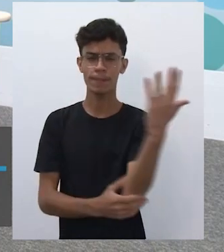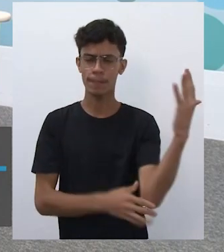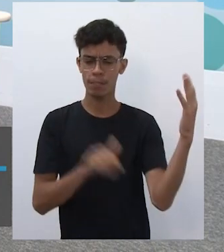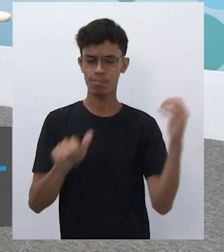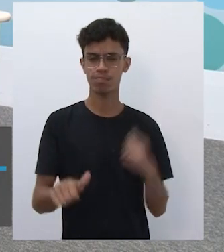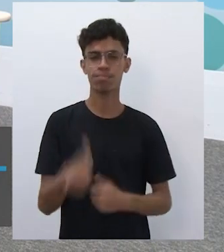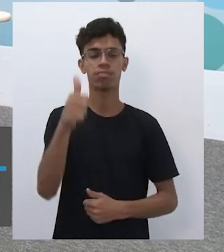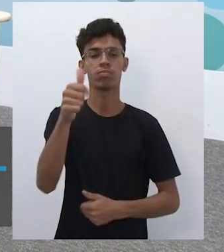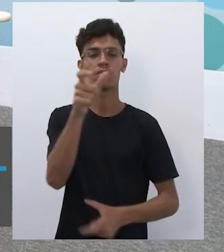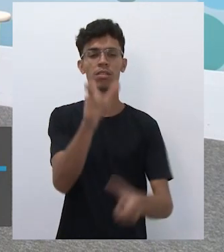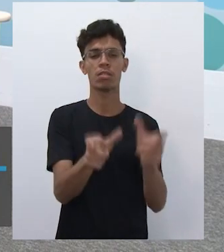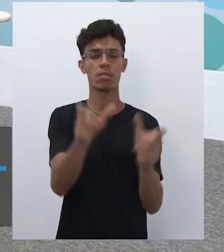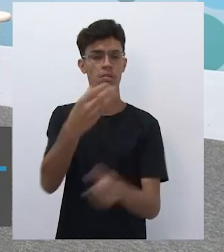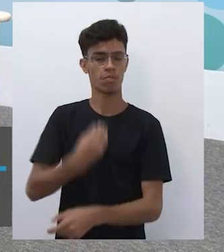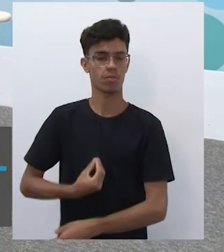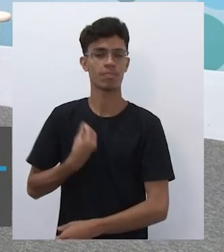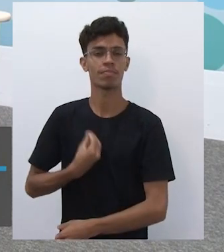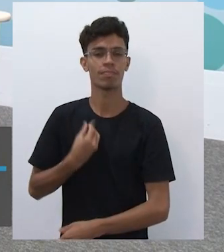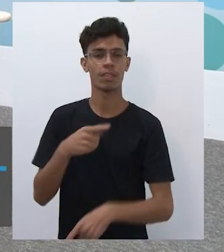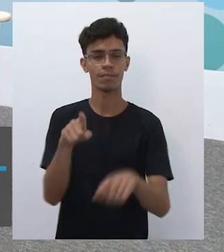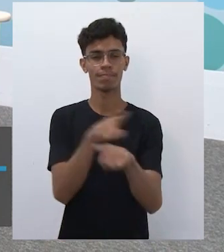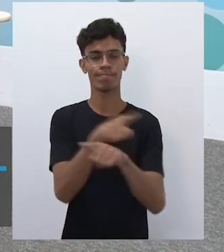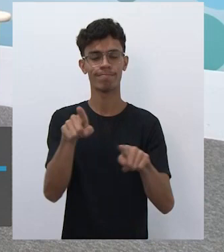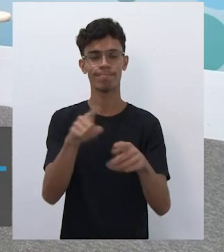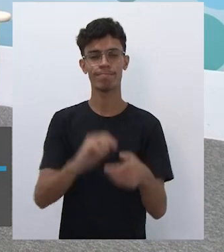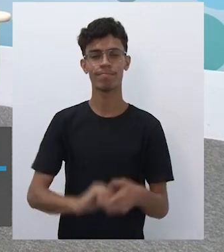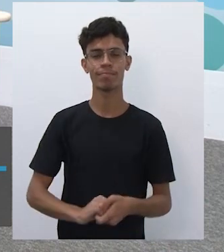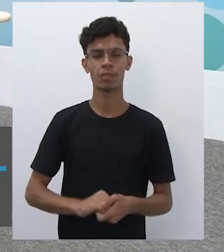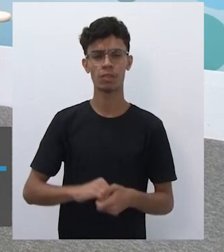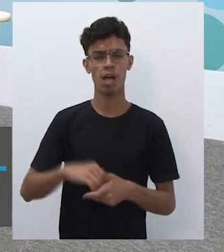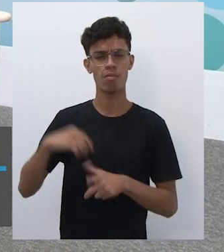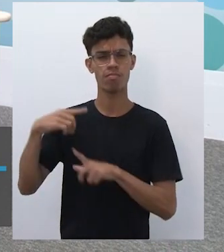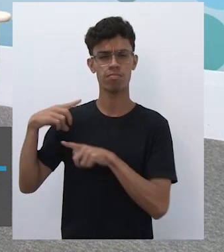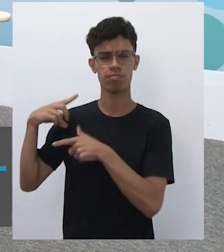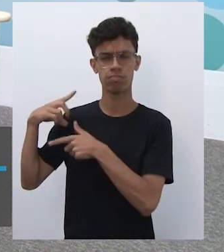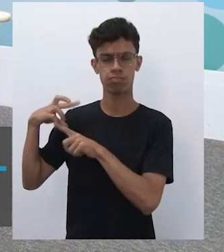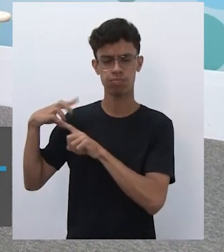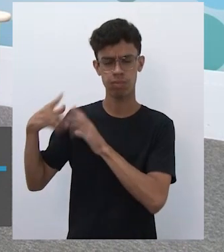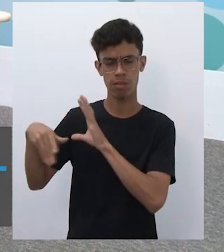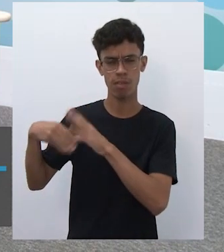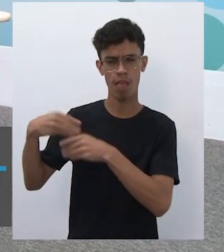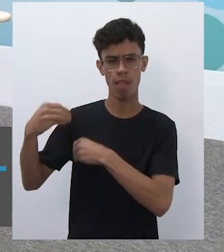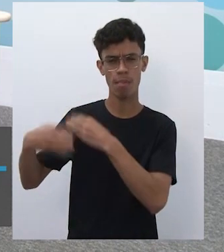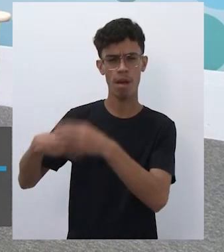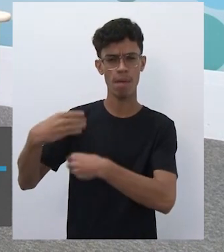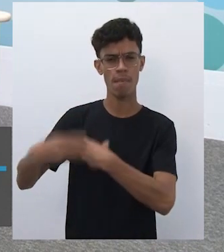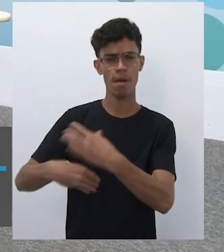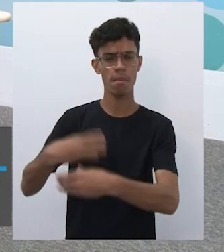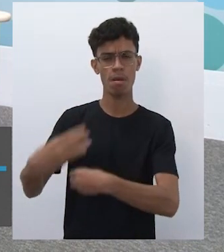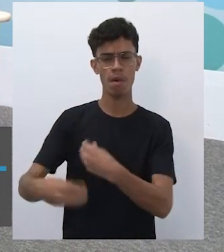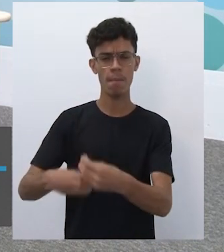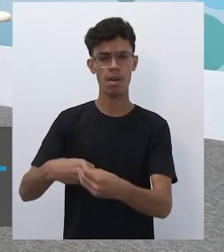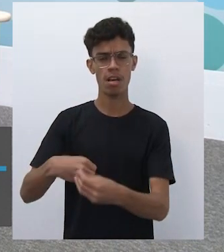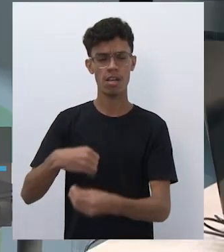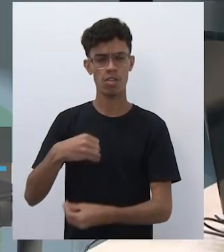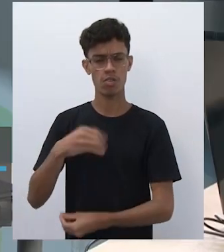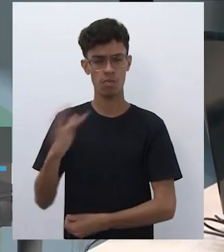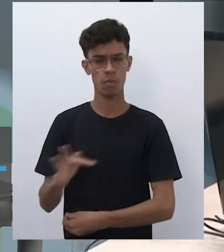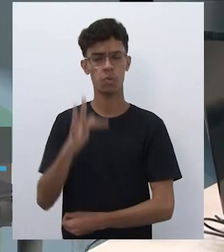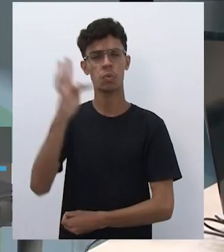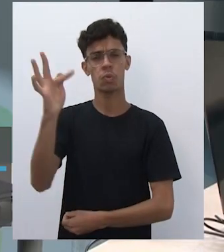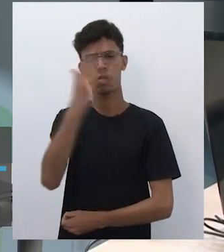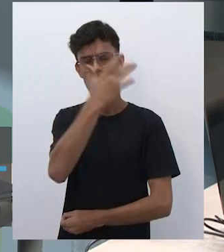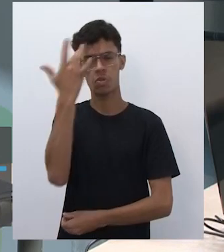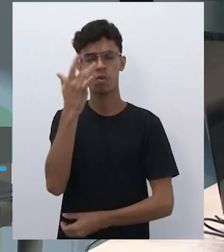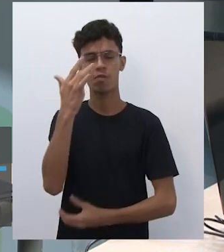para as pessoas. Com certeza. As próximas gerações, professor Anderson, irão Sim. agradecer essas árvores, a esse